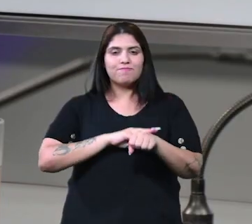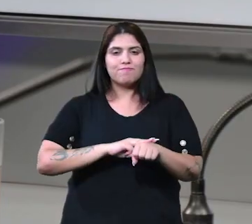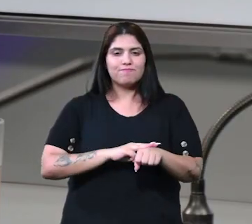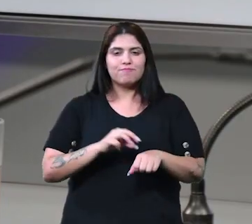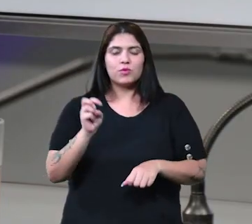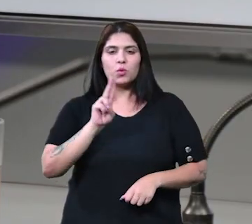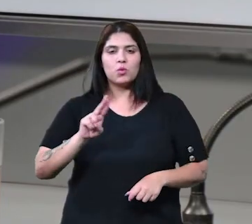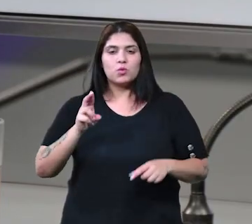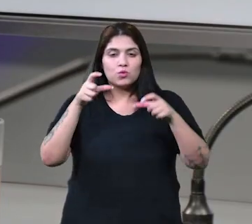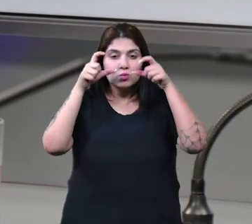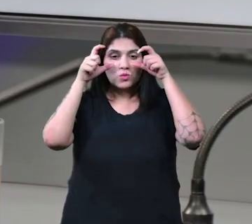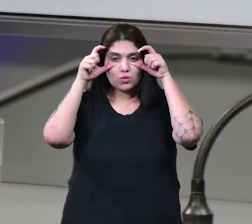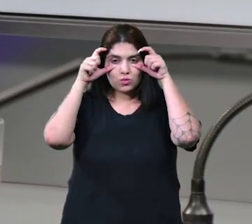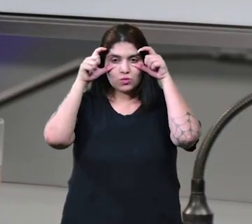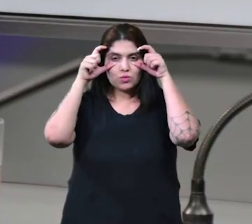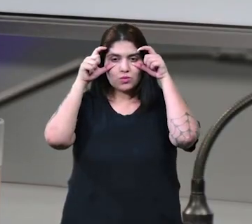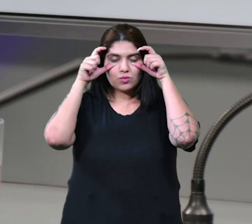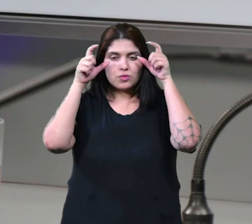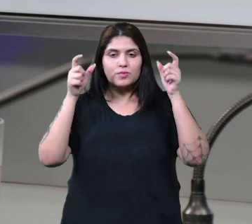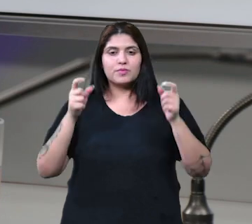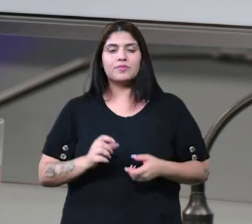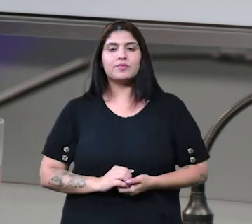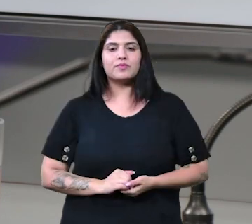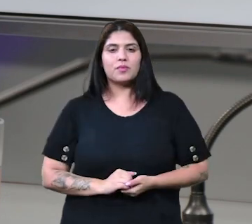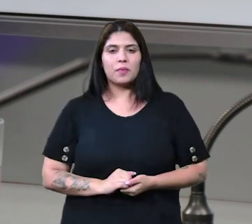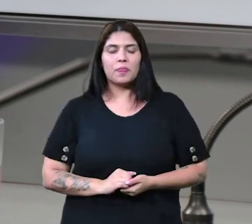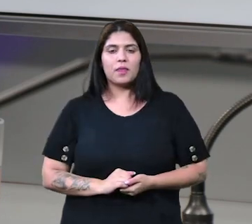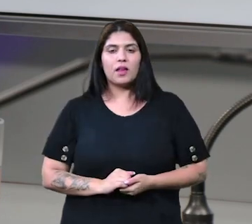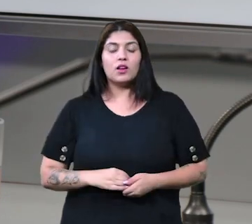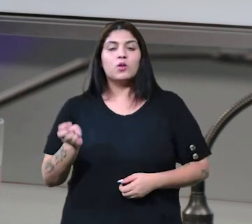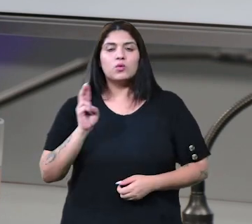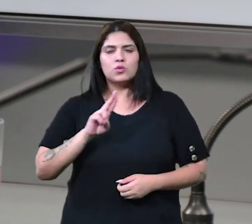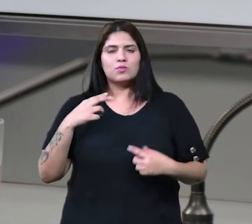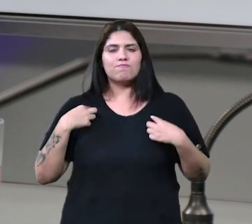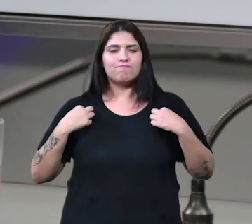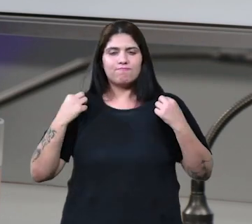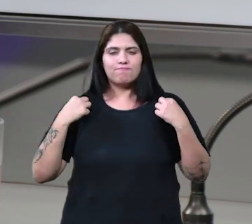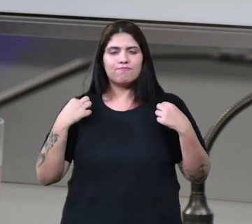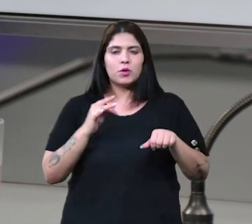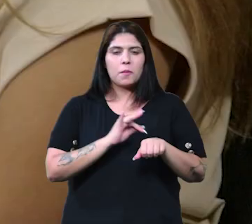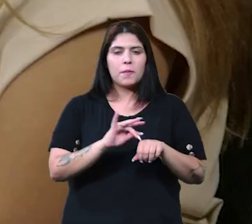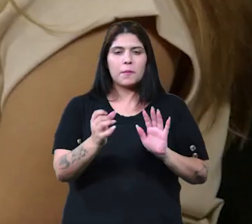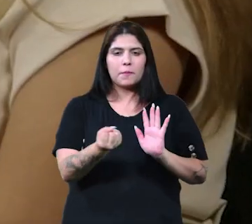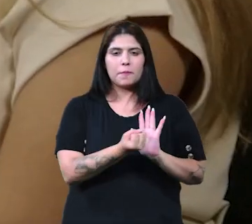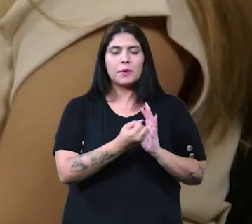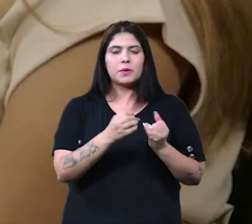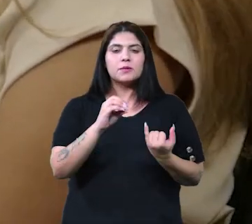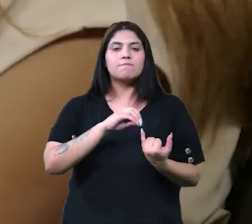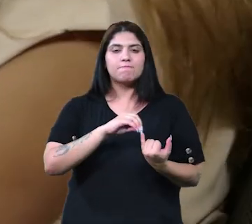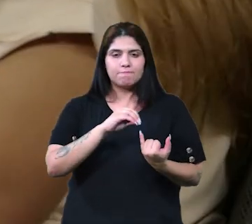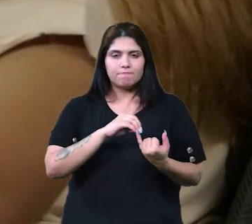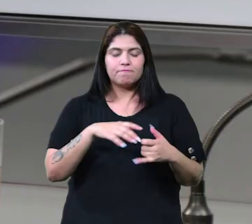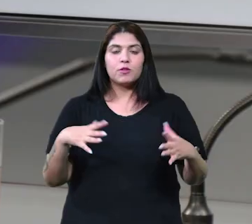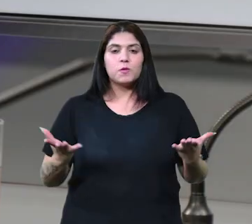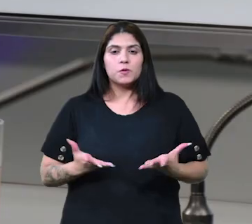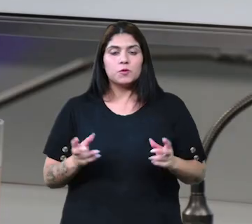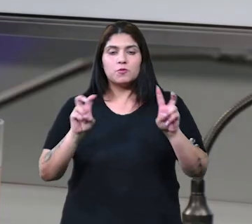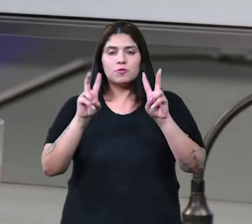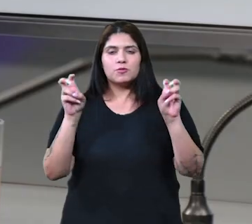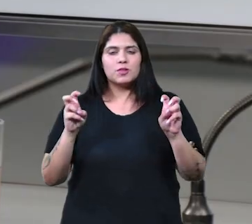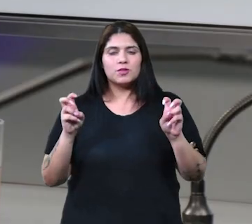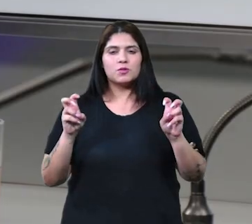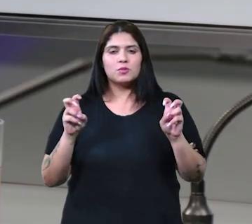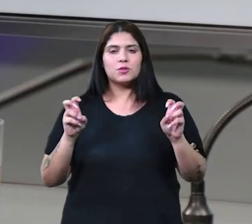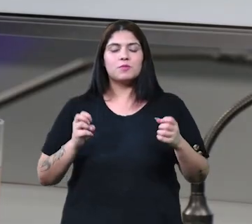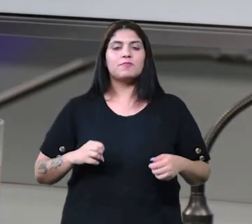de armação preta, estou com a camisa preta polo com símbolo do IFB. Hoje vamos falar sobre